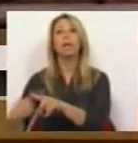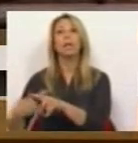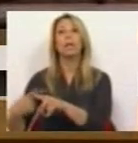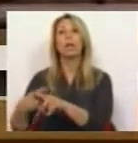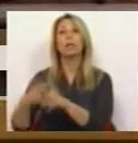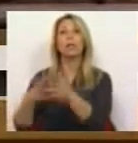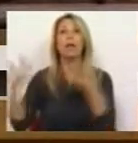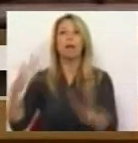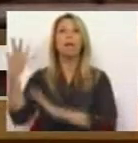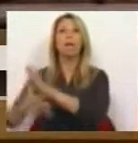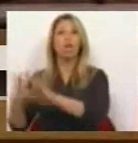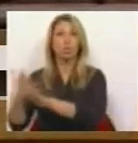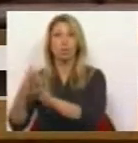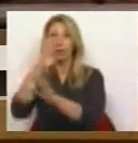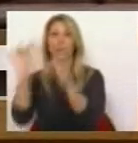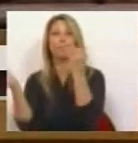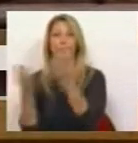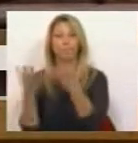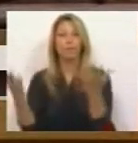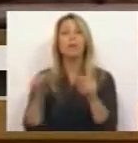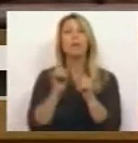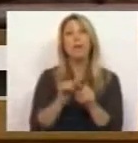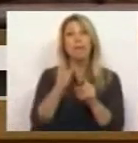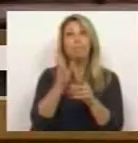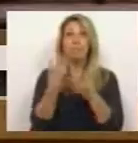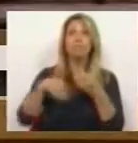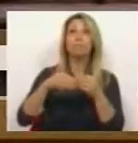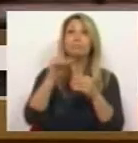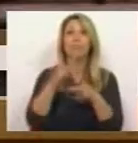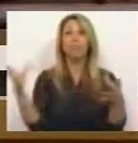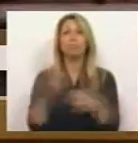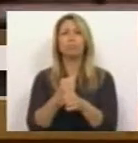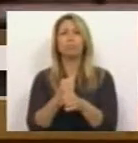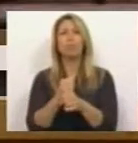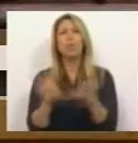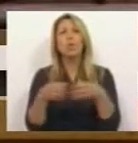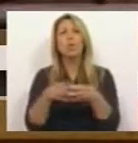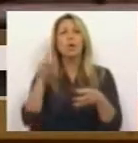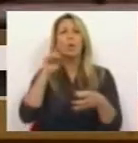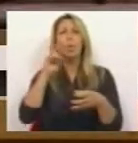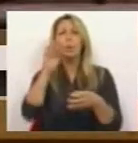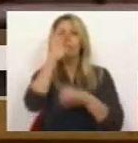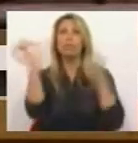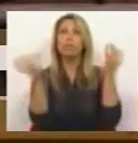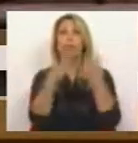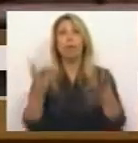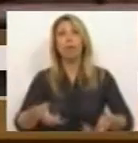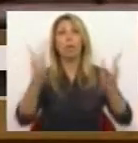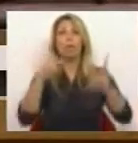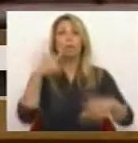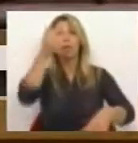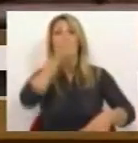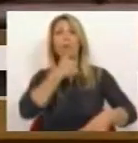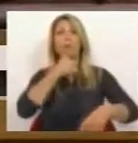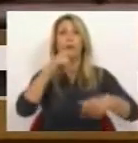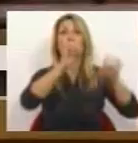florestais. A estas cedências é ainda necessário somar a extinção do corpo de guardas florestais, a liberalização do eucalipto,